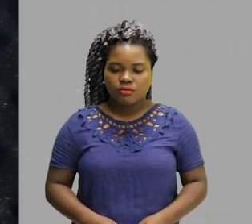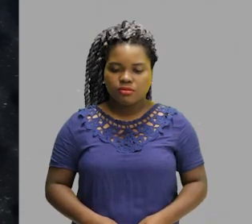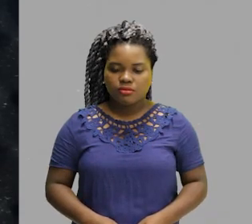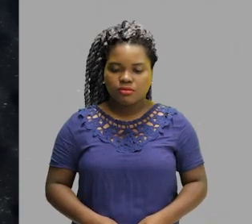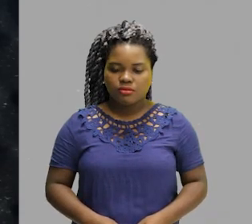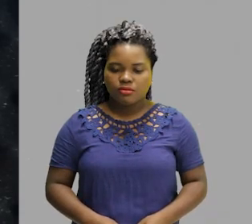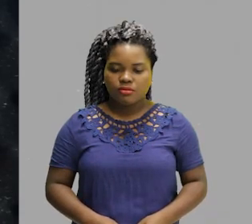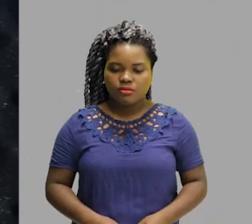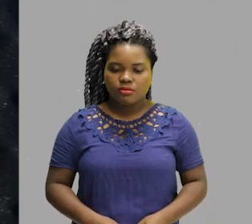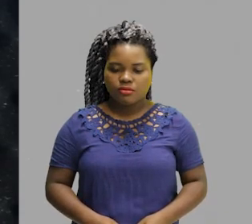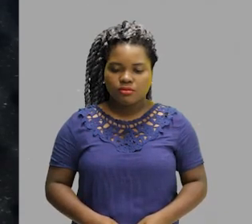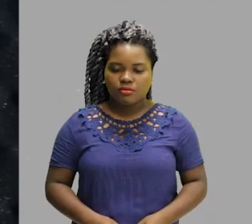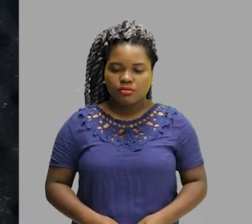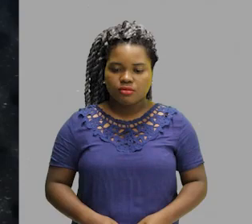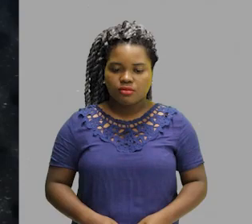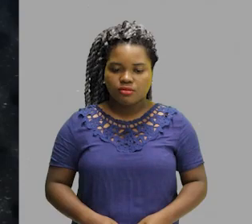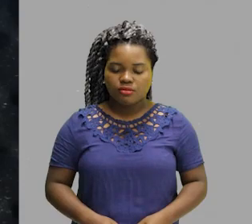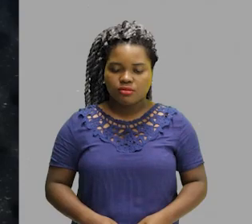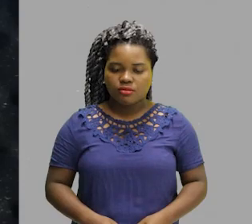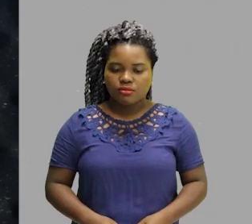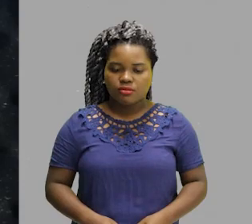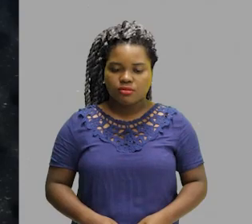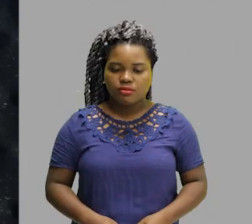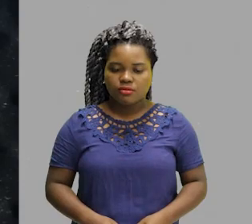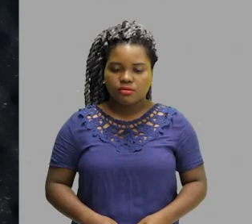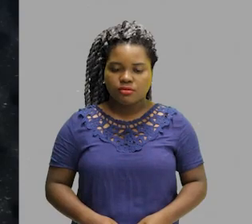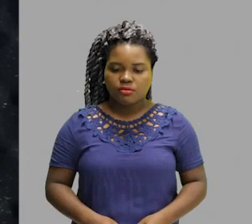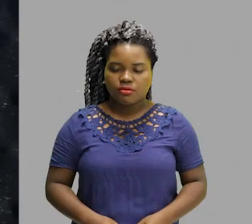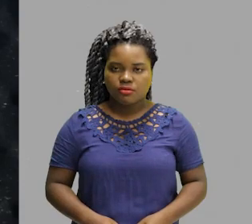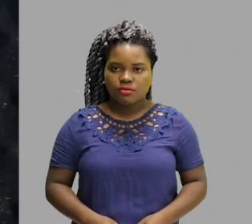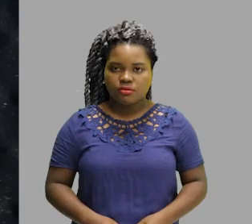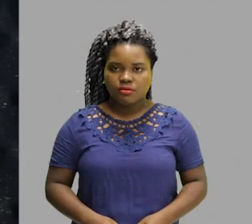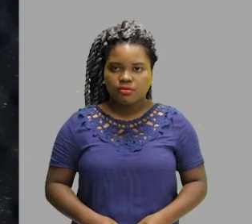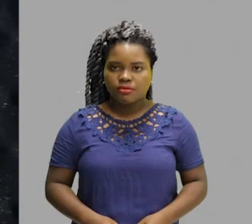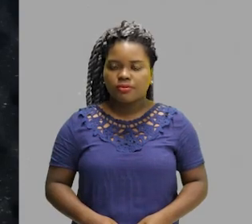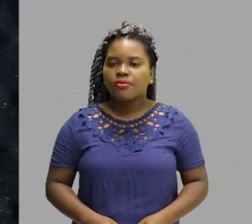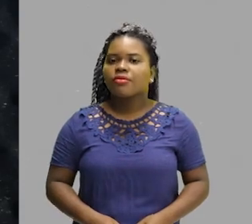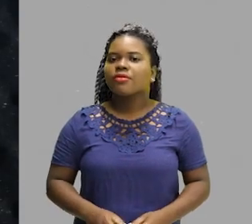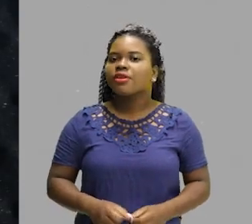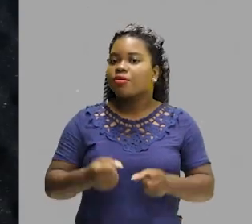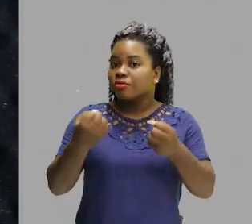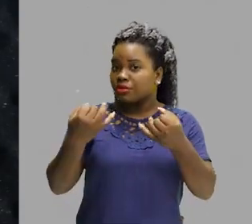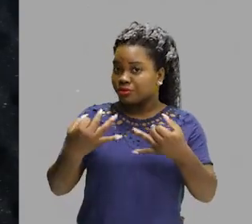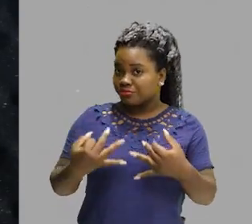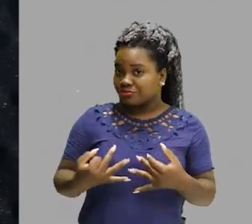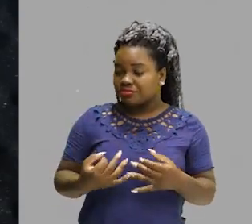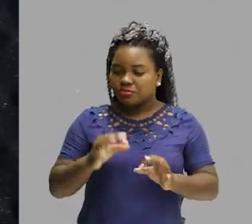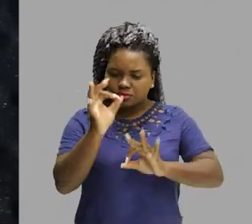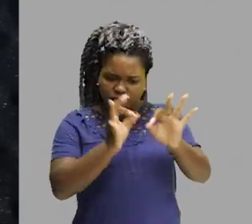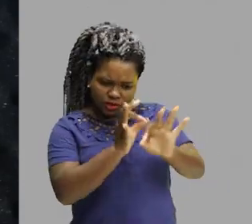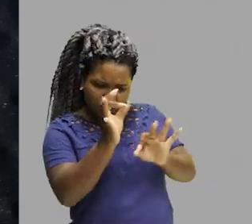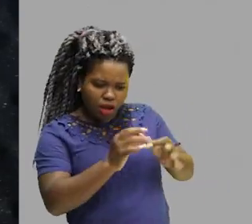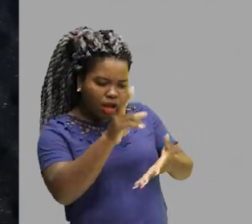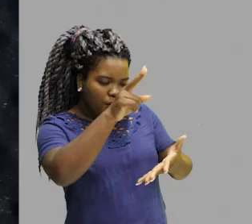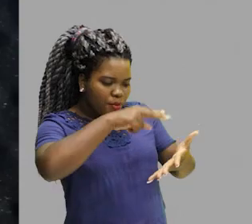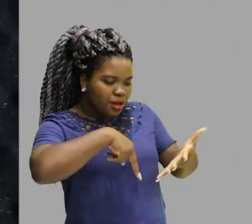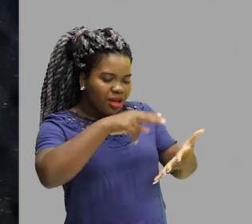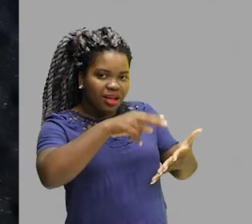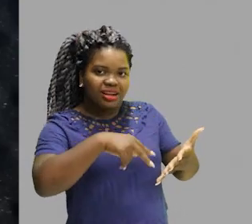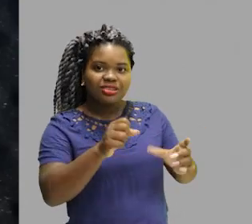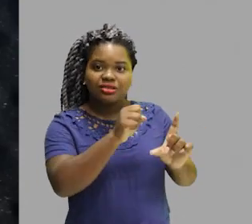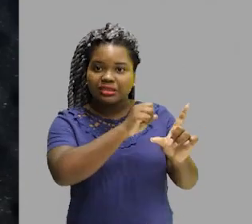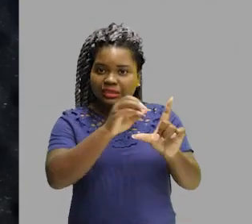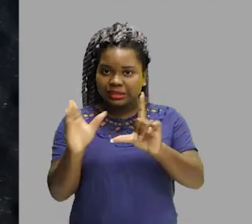rima. O verso é classificado segundo o número de sílabas que contém. Até para para eu fazer uma leitura desse slide